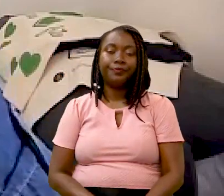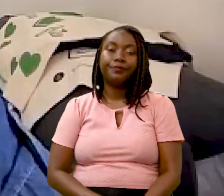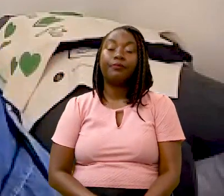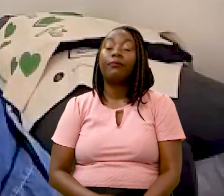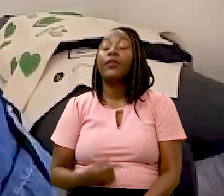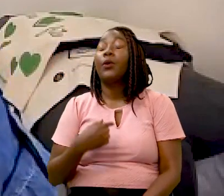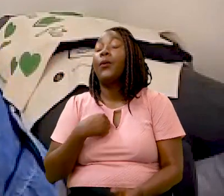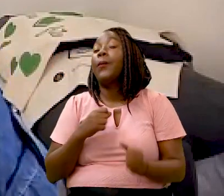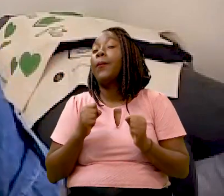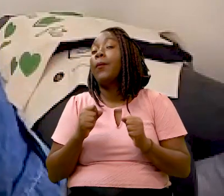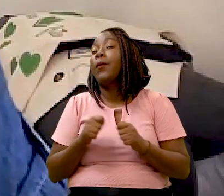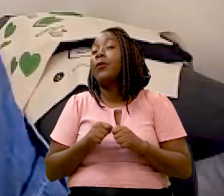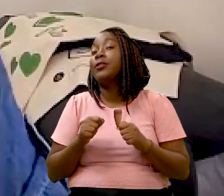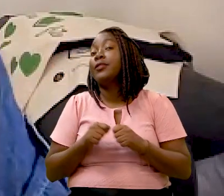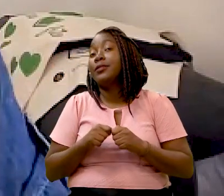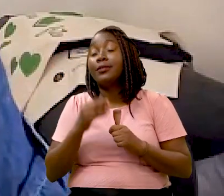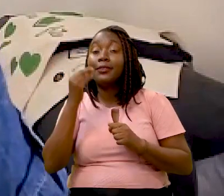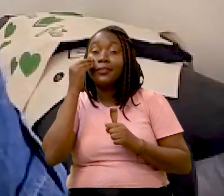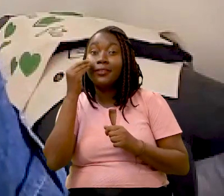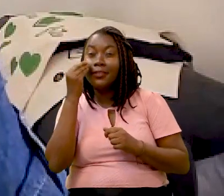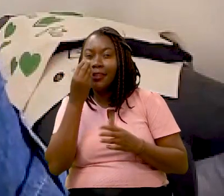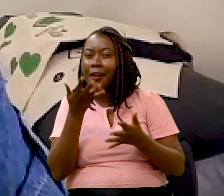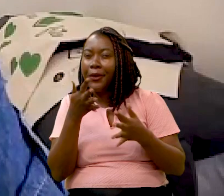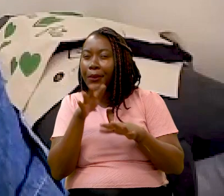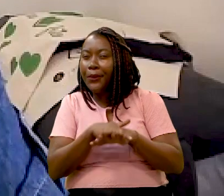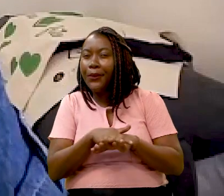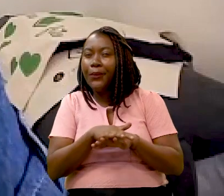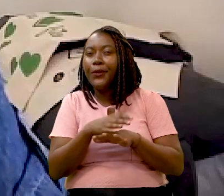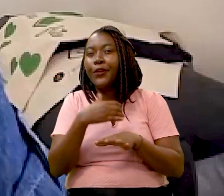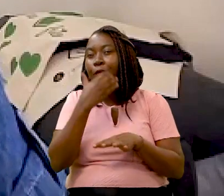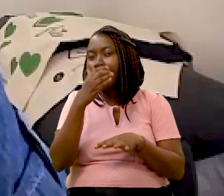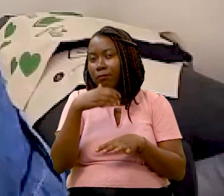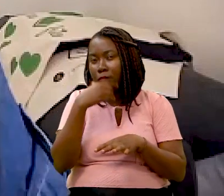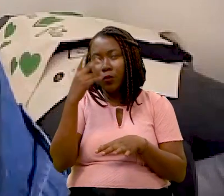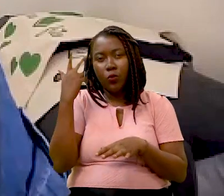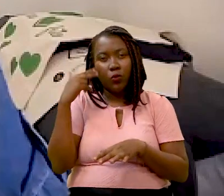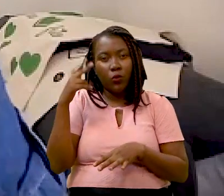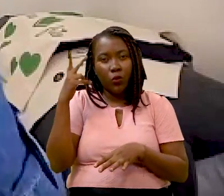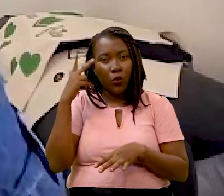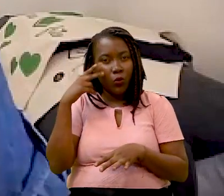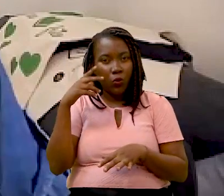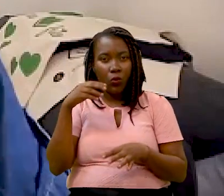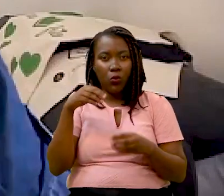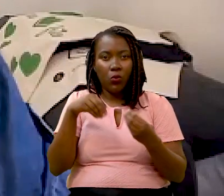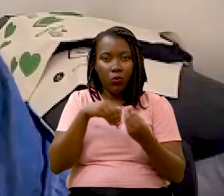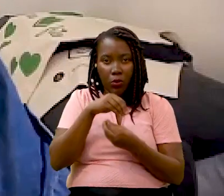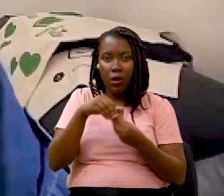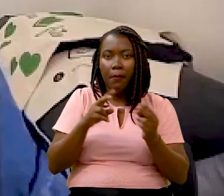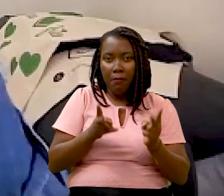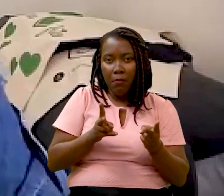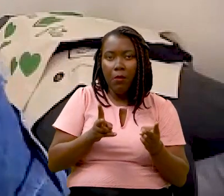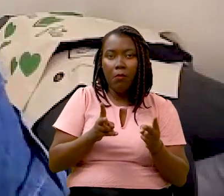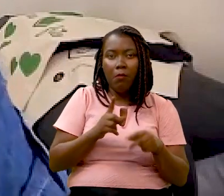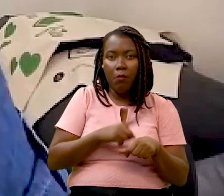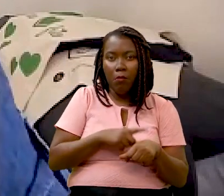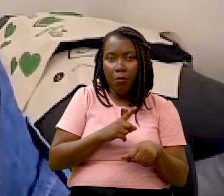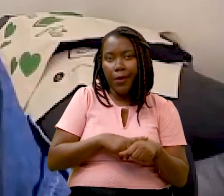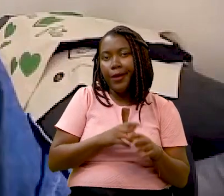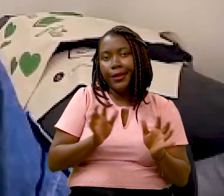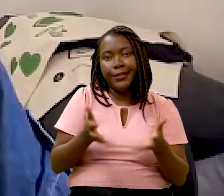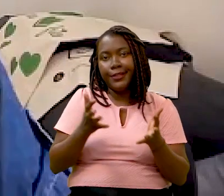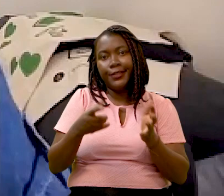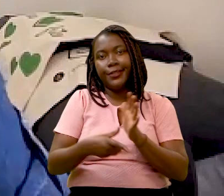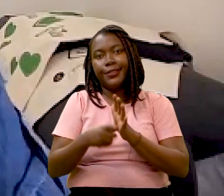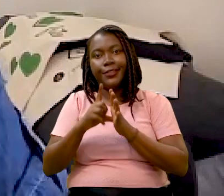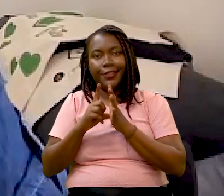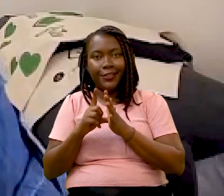que eu posso fazer? Eu posso tentar incluir pelo menos frutas cruas, nesse mesmo momento ou uma salada